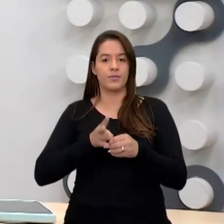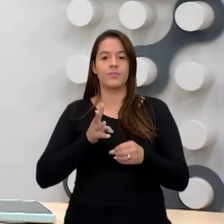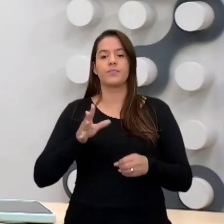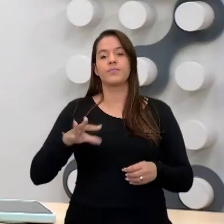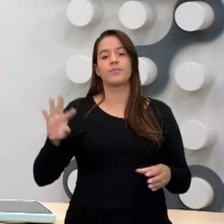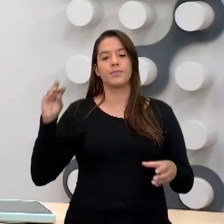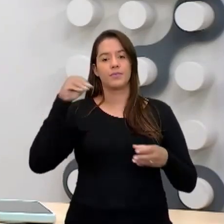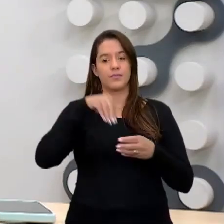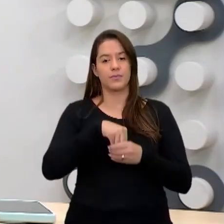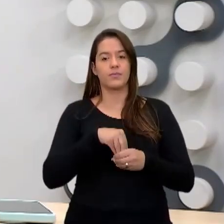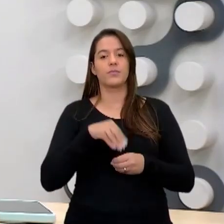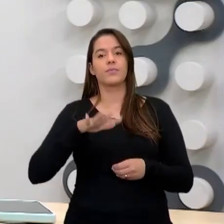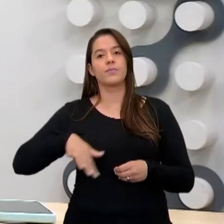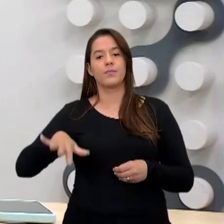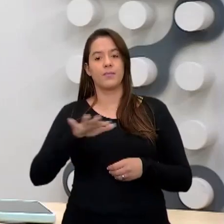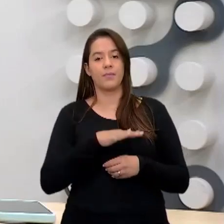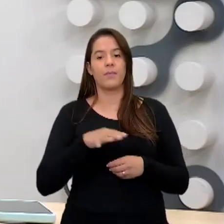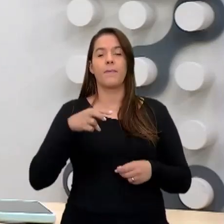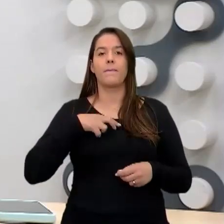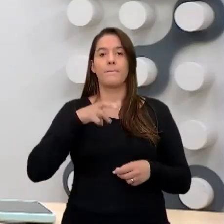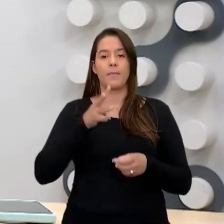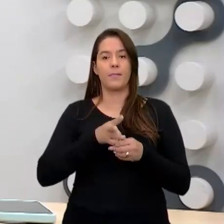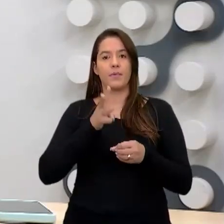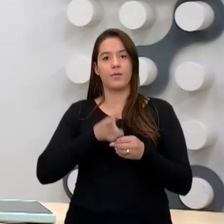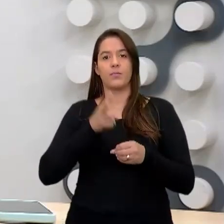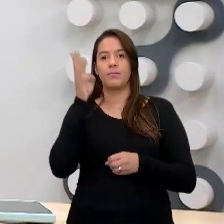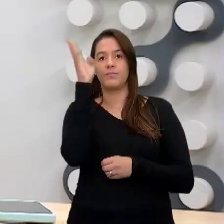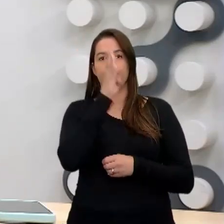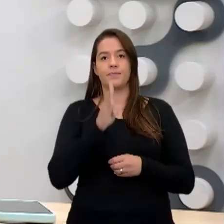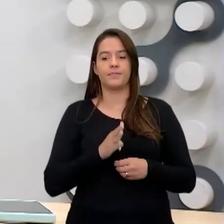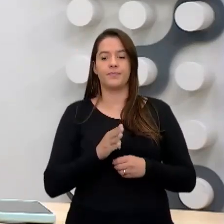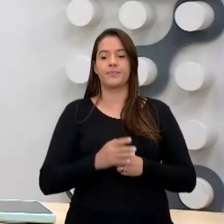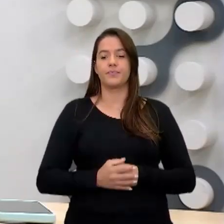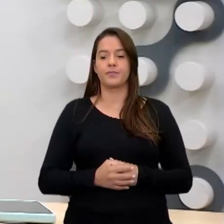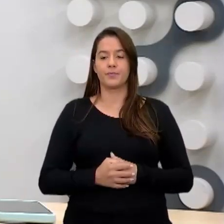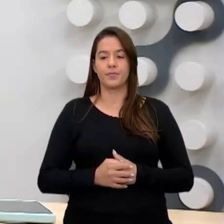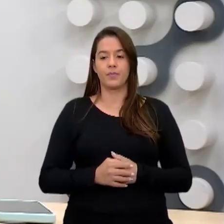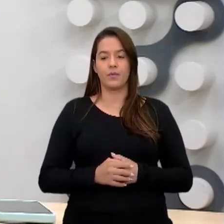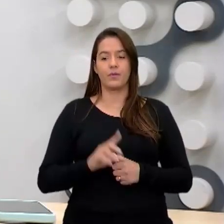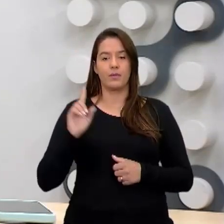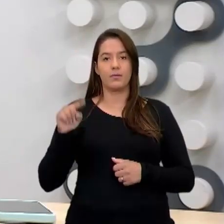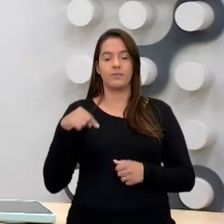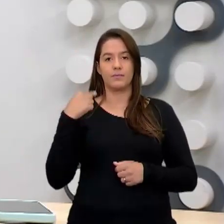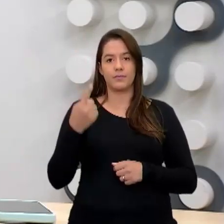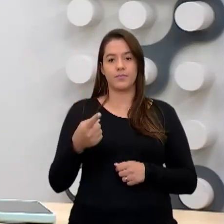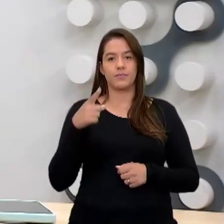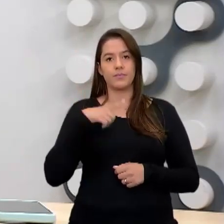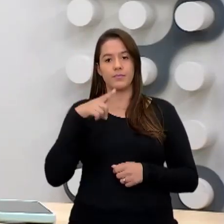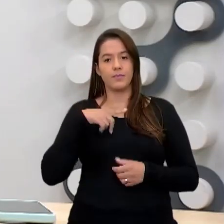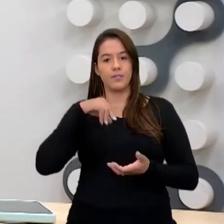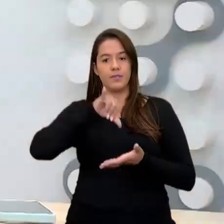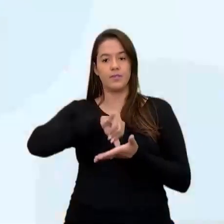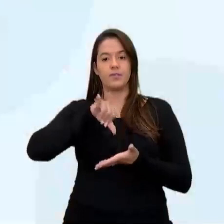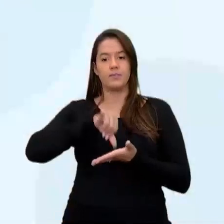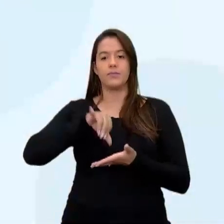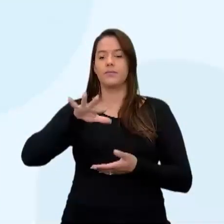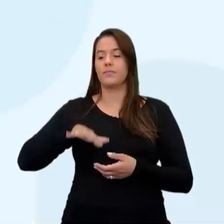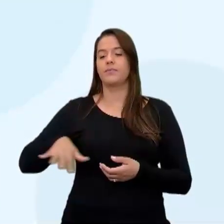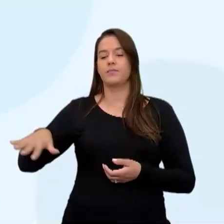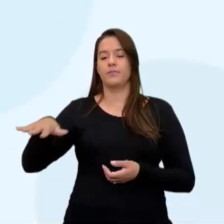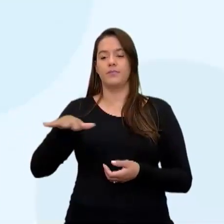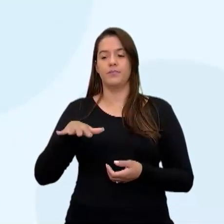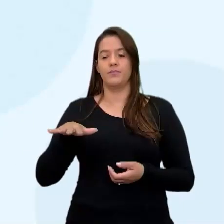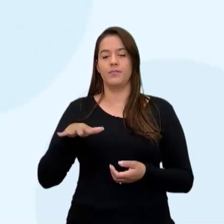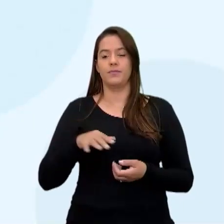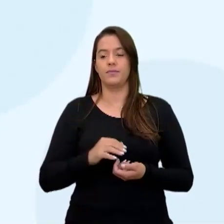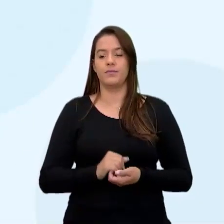aí e considerada aí uma metrópole brasileira. Vamos lá para a próxima, que é a capital regional. Então nós temos lá a